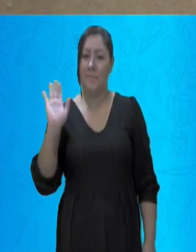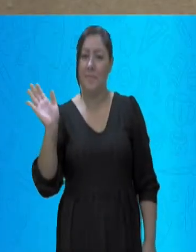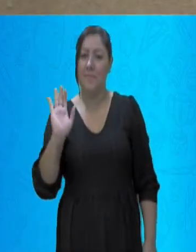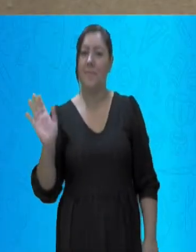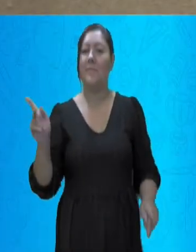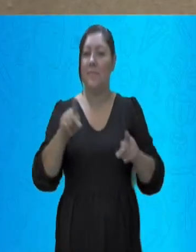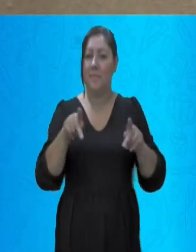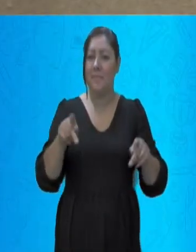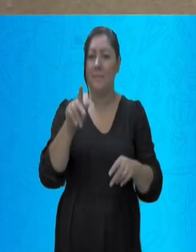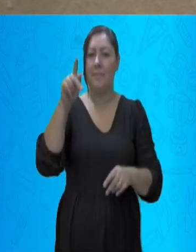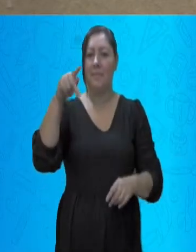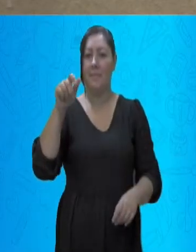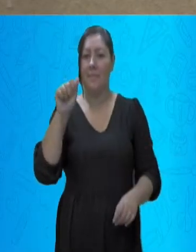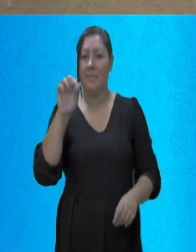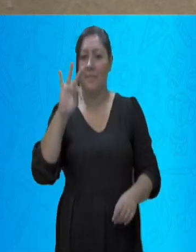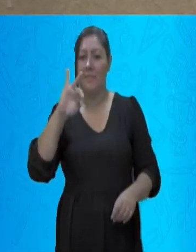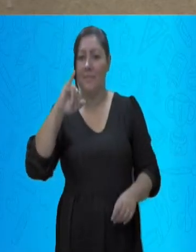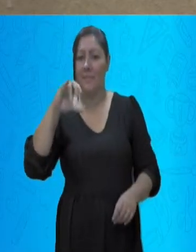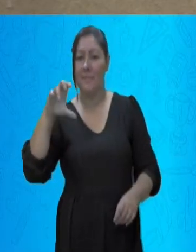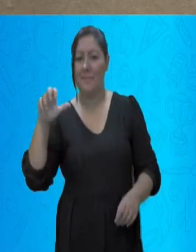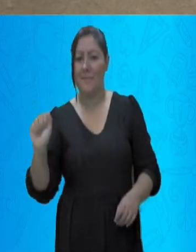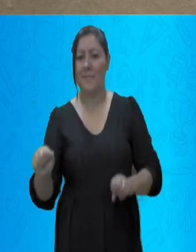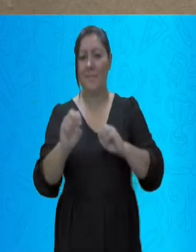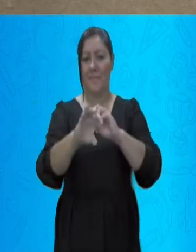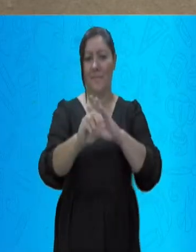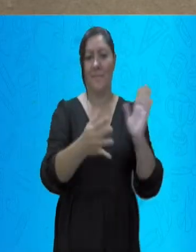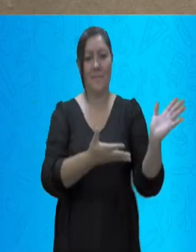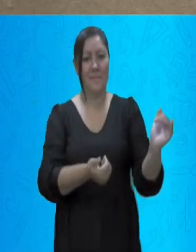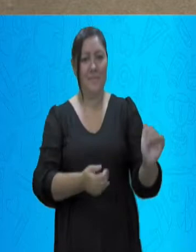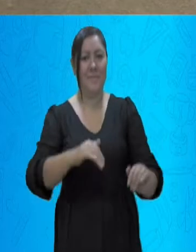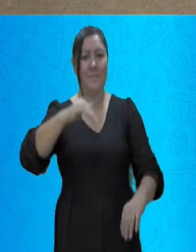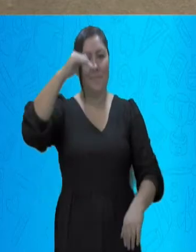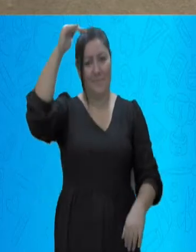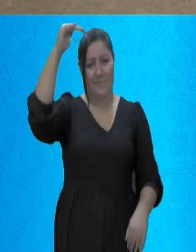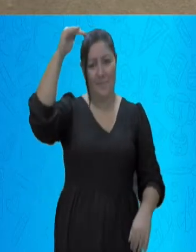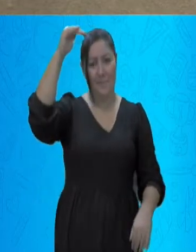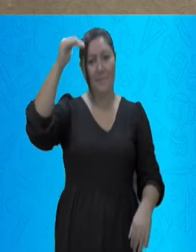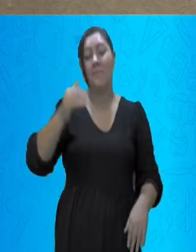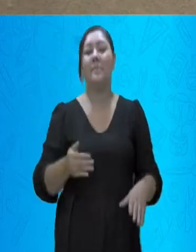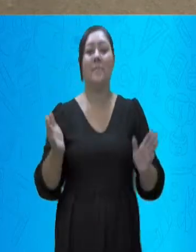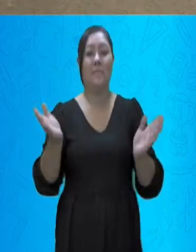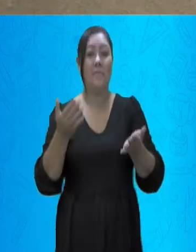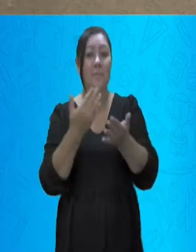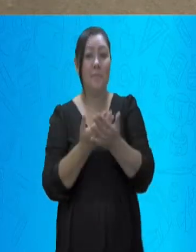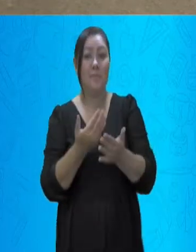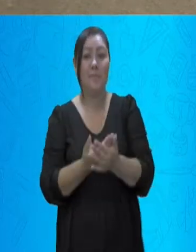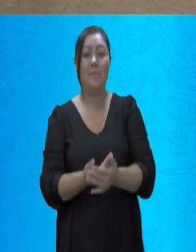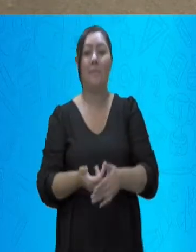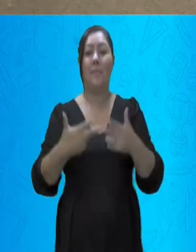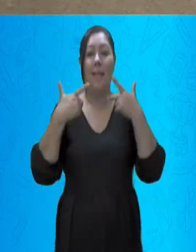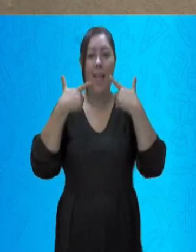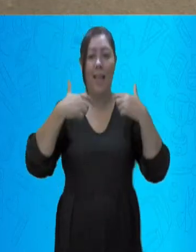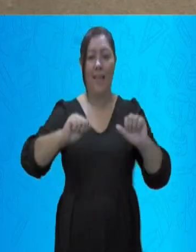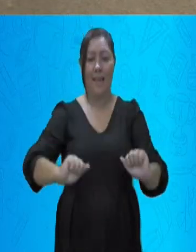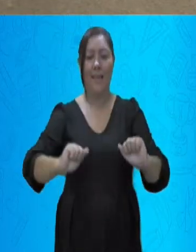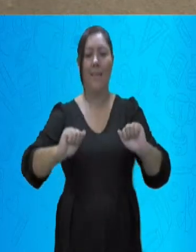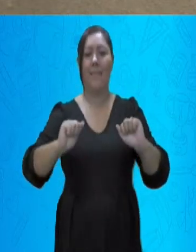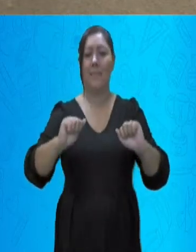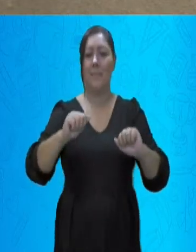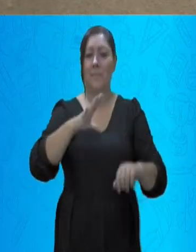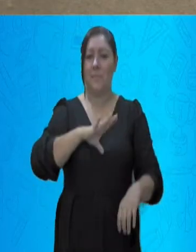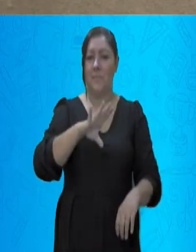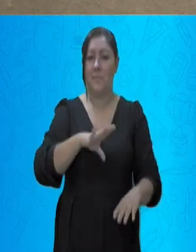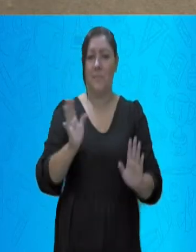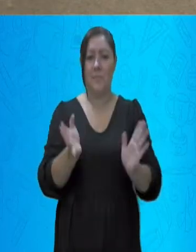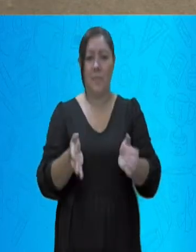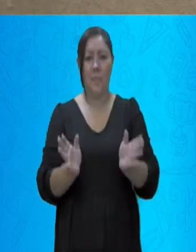Olá, sou a professora Patrícia, da Educação de Jovens e Adultos, e na nossa aula de língua portuguesa de hoje vamos falar um pouquinho sobre